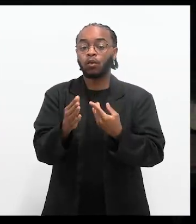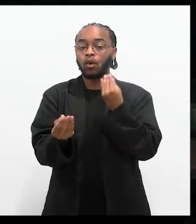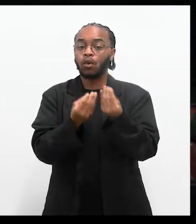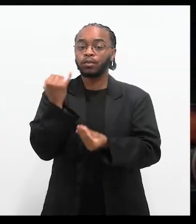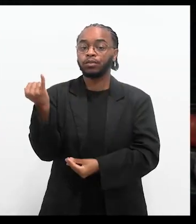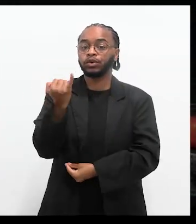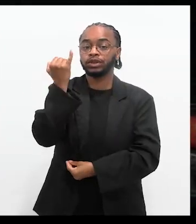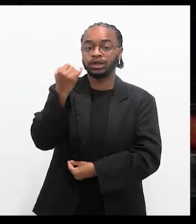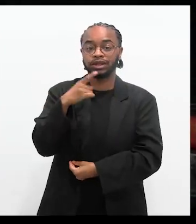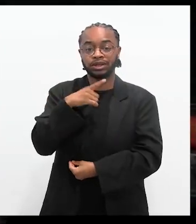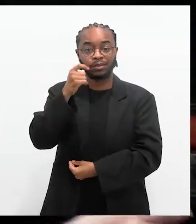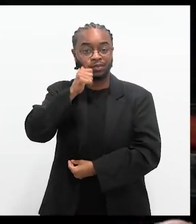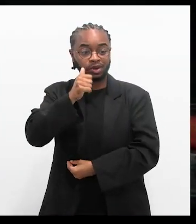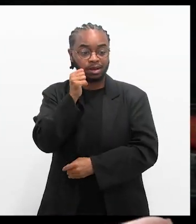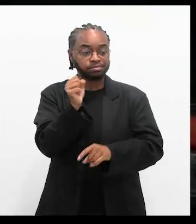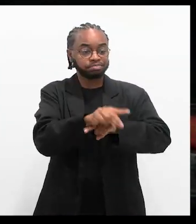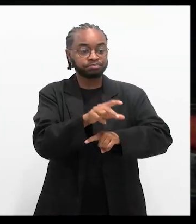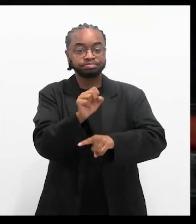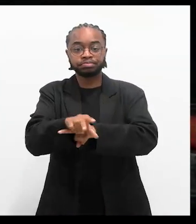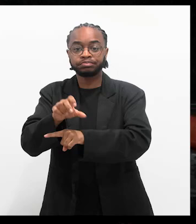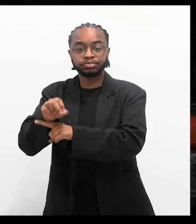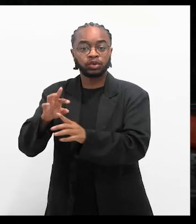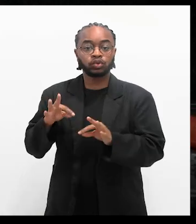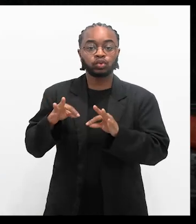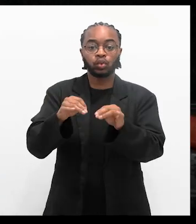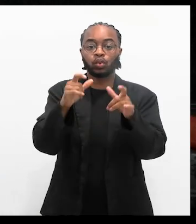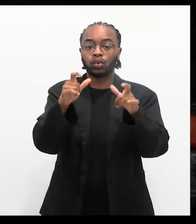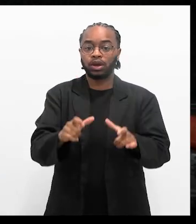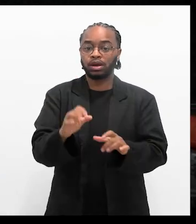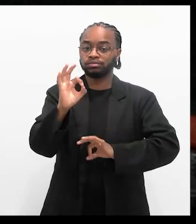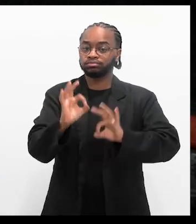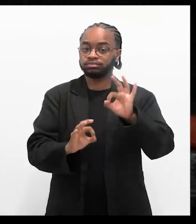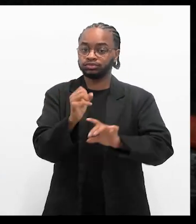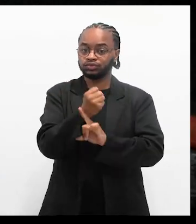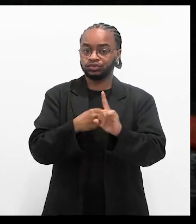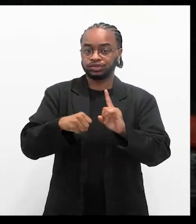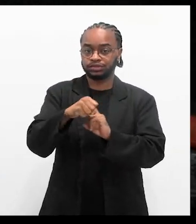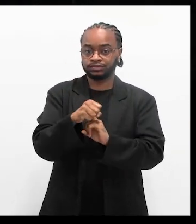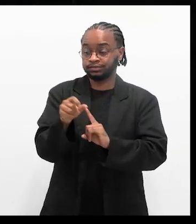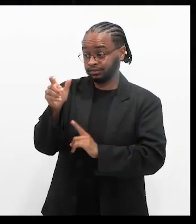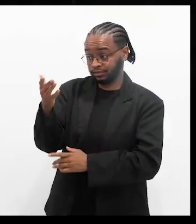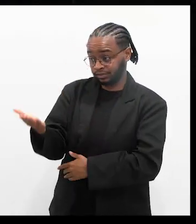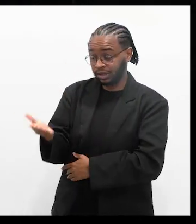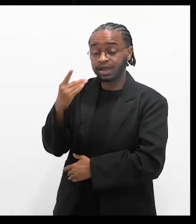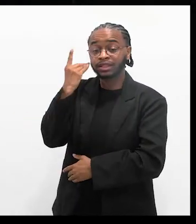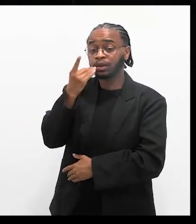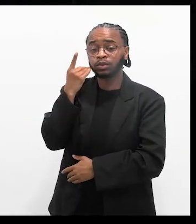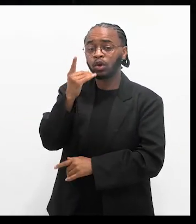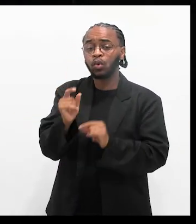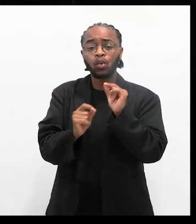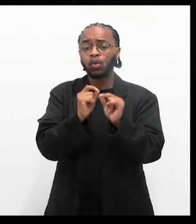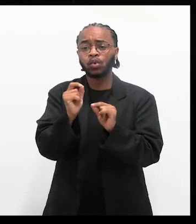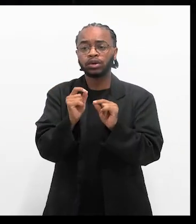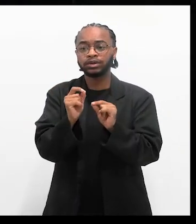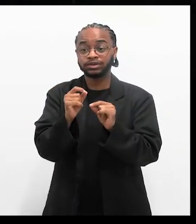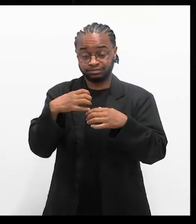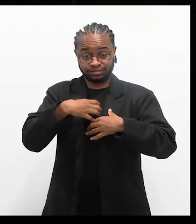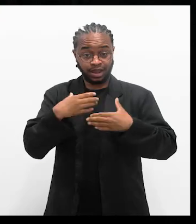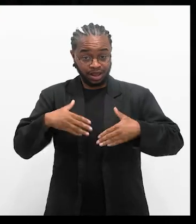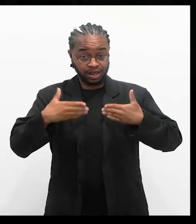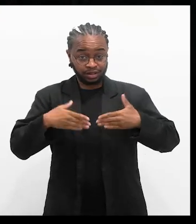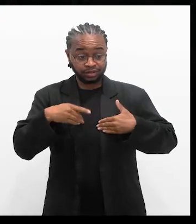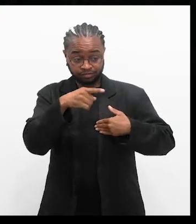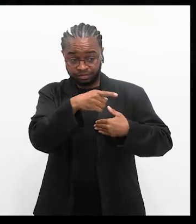a importância de ter mulher em todos esses espaços para construir a sociedade. Deputada, qual é a dificuldade?